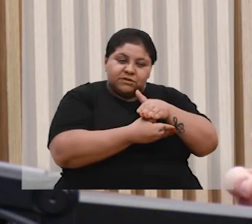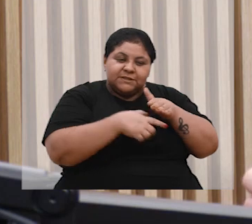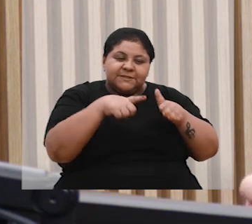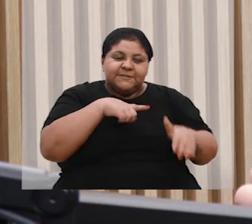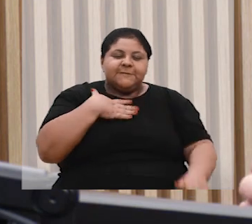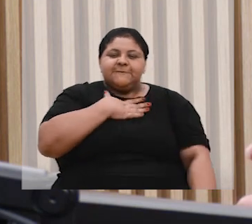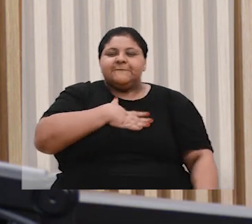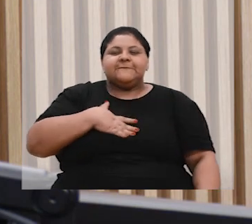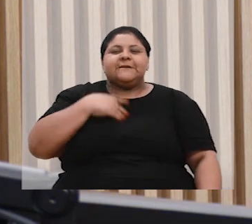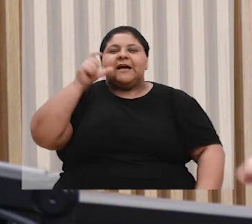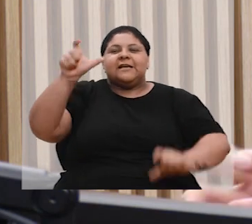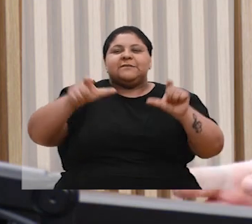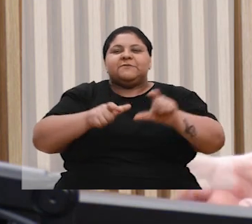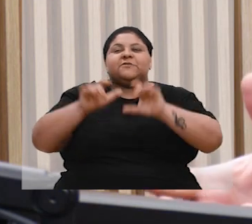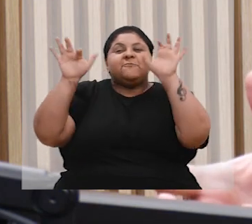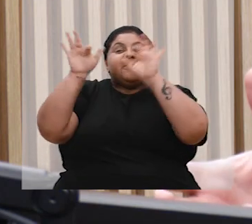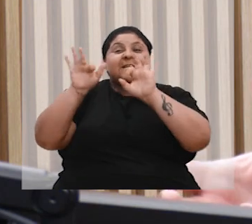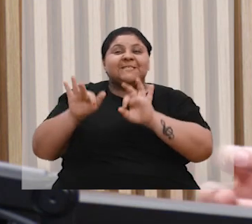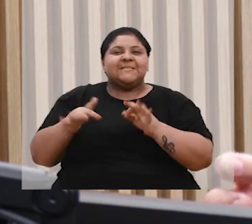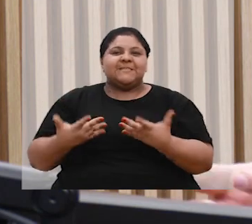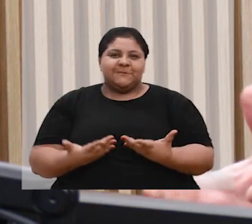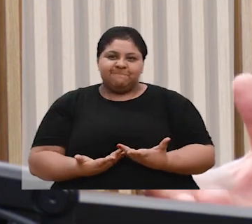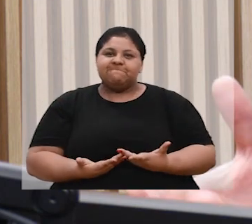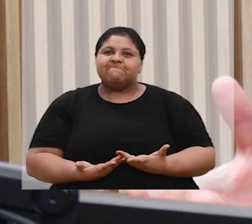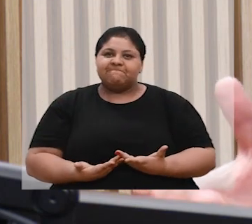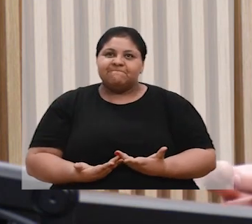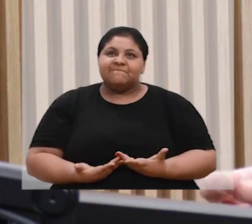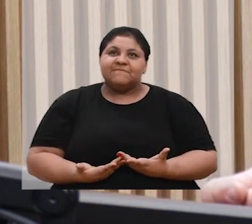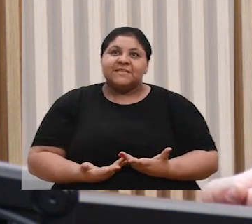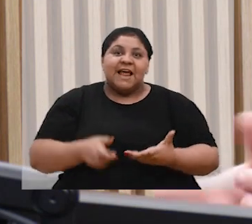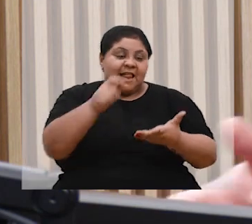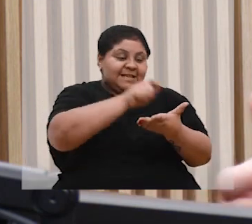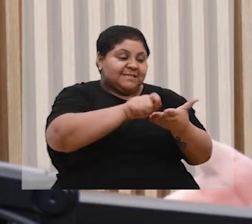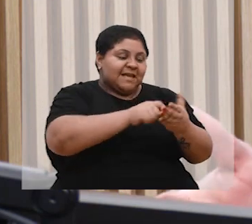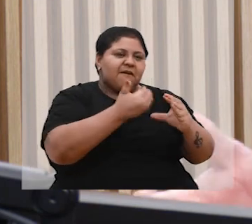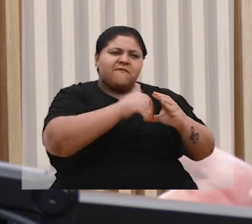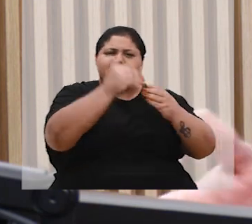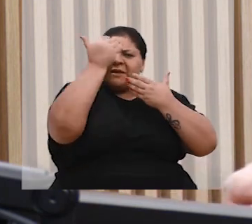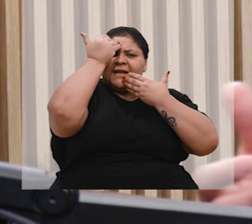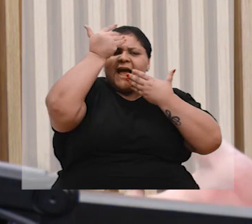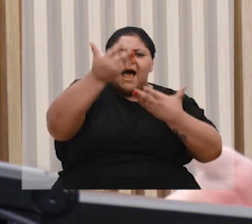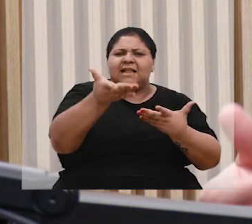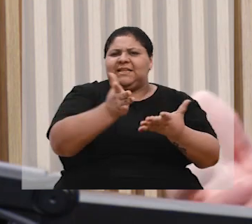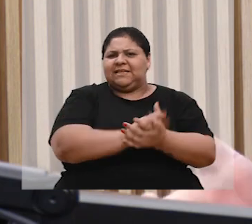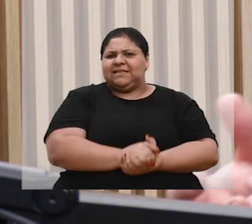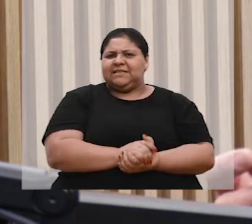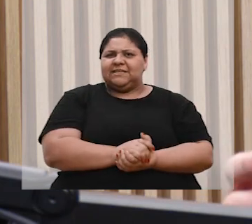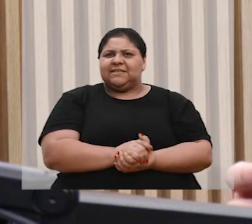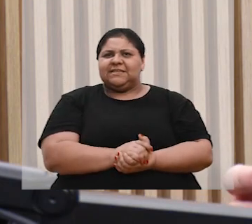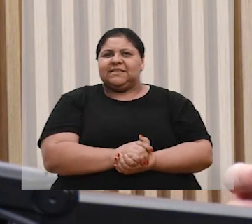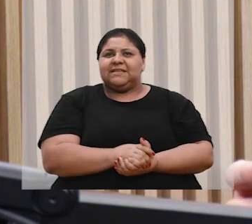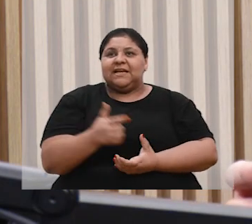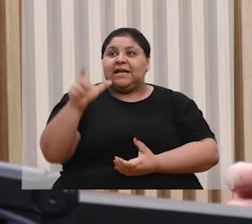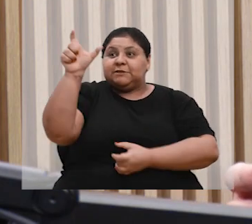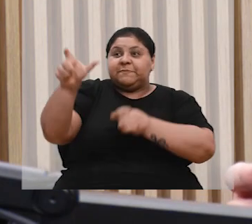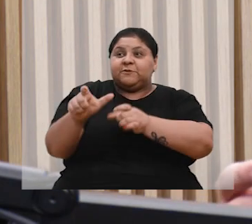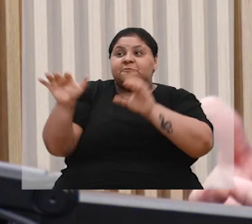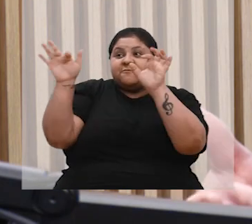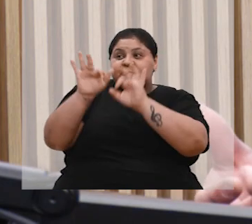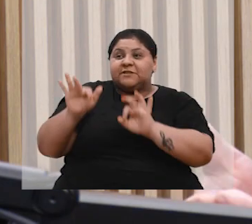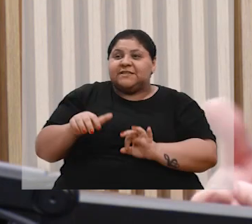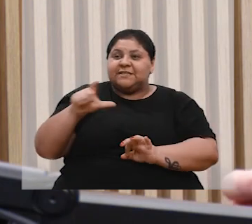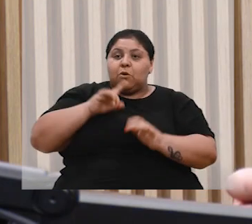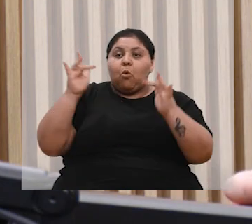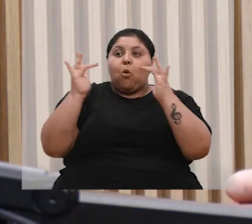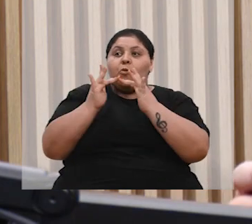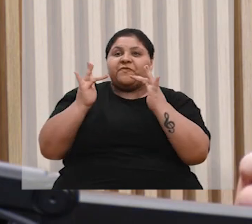arquivo, há uma satisfação, as pessoas ficam satisfeitas, elas ficam felizes, elas te escrevem, muito obrigado, elas ficam muito